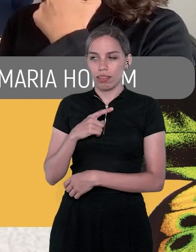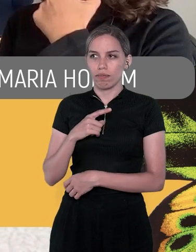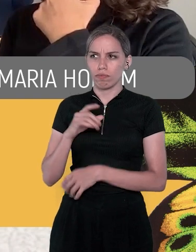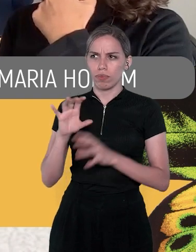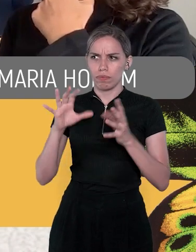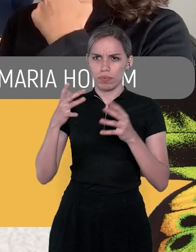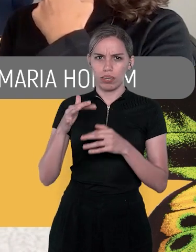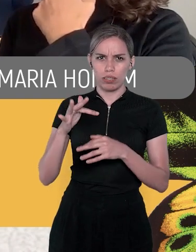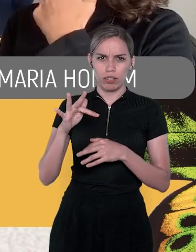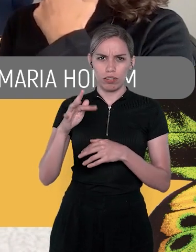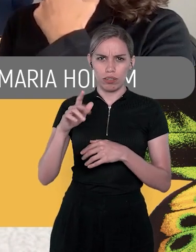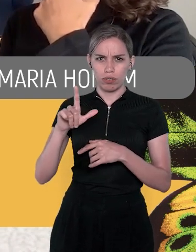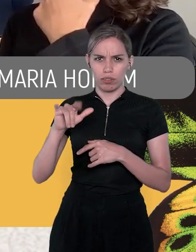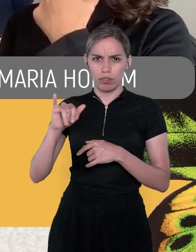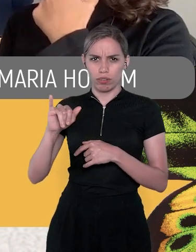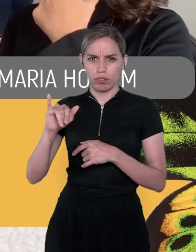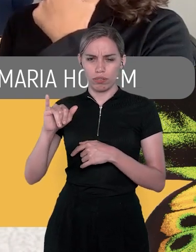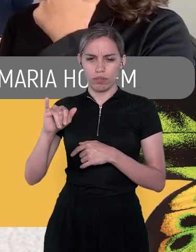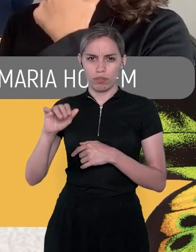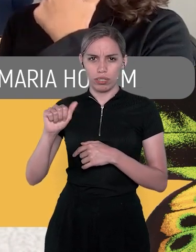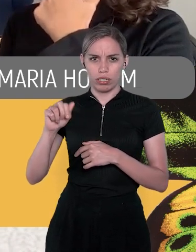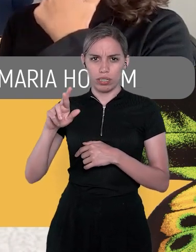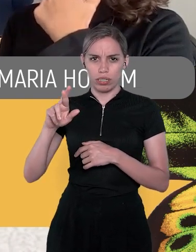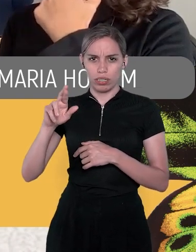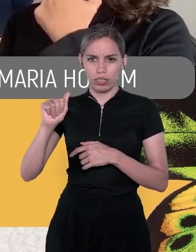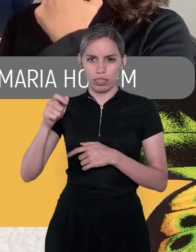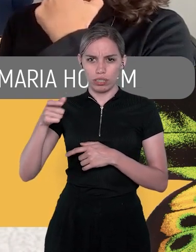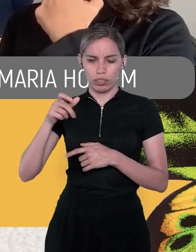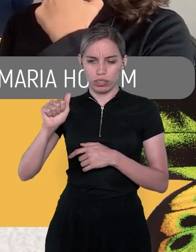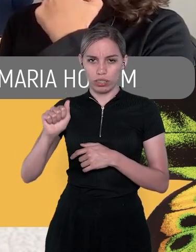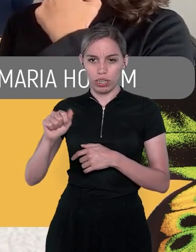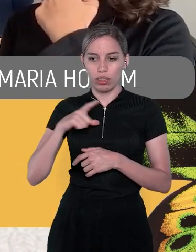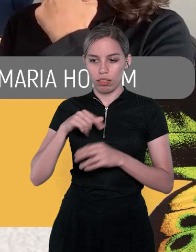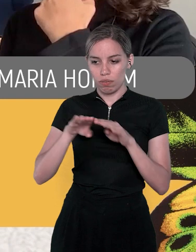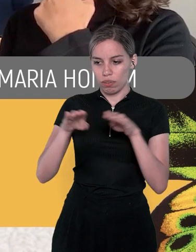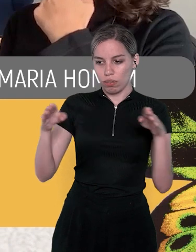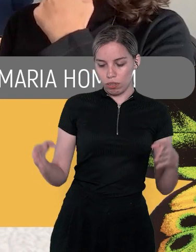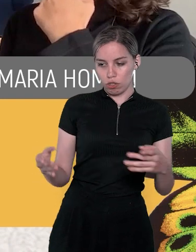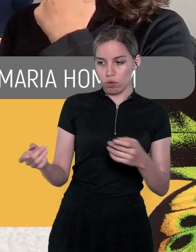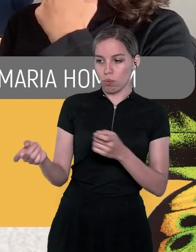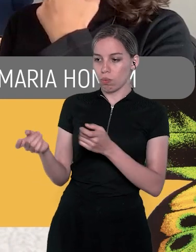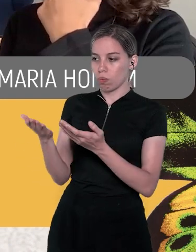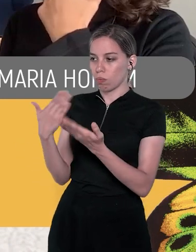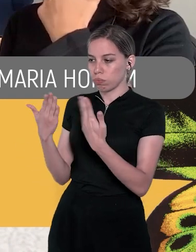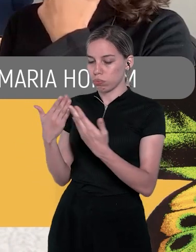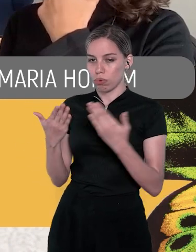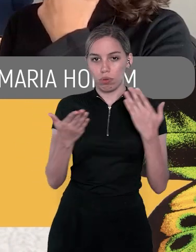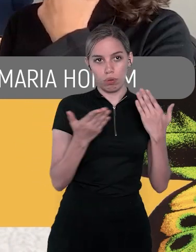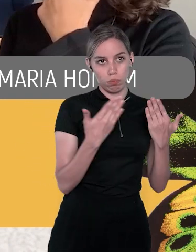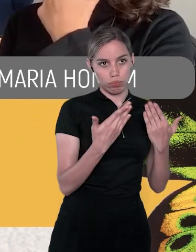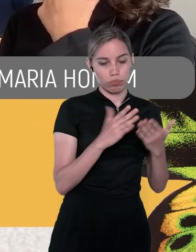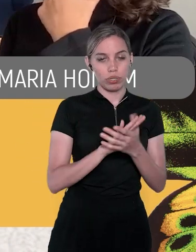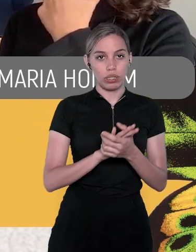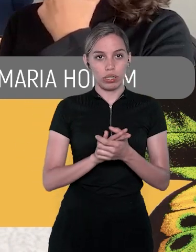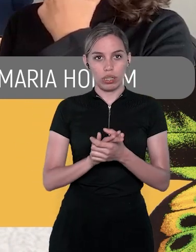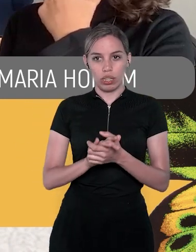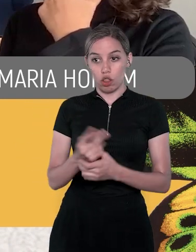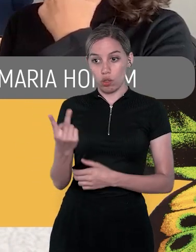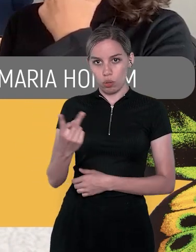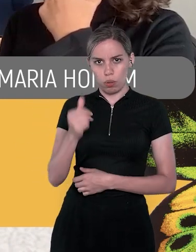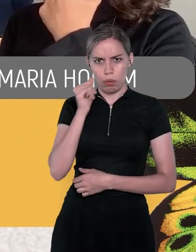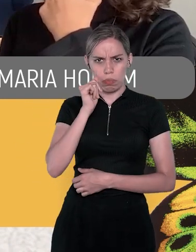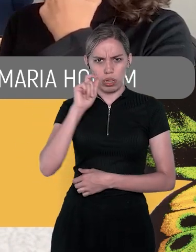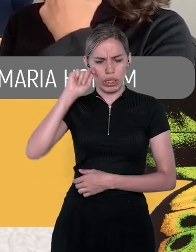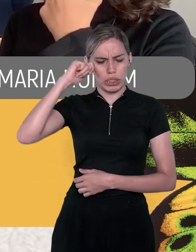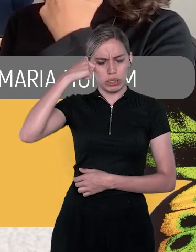teve um Fli Araxá que teve uma discussão muito ácida sobre a questão do lugar de fala, numa mesa em que duas autoras negras defendiam